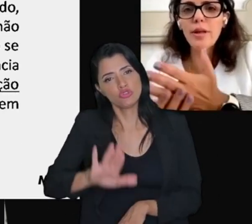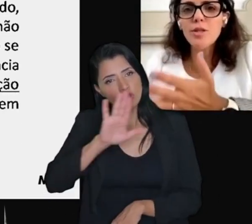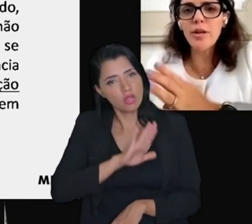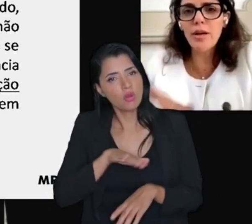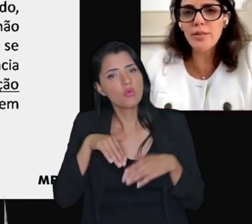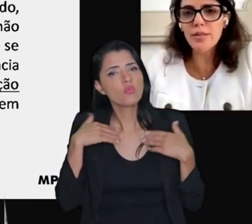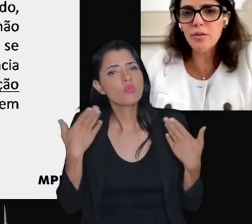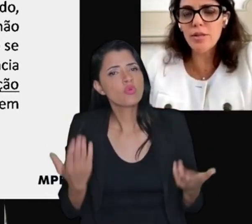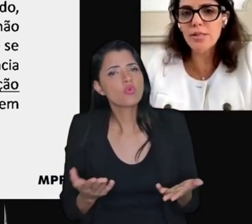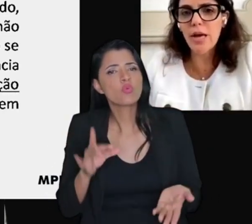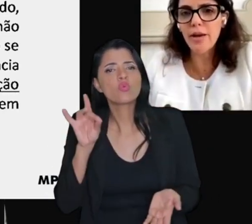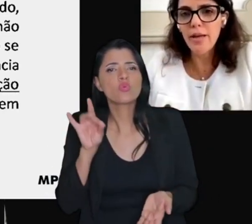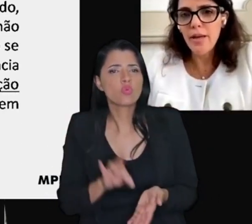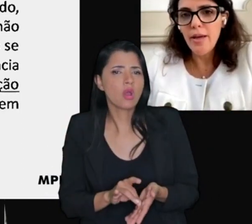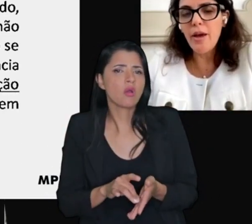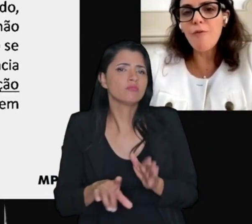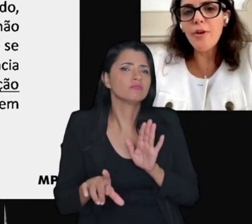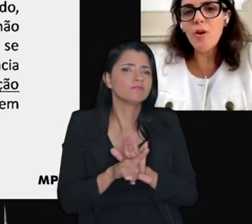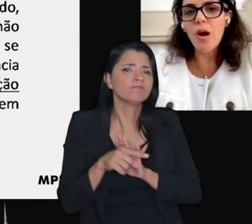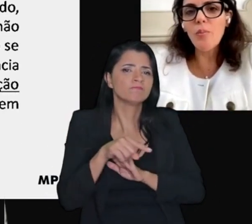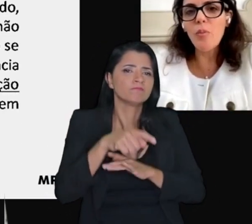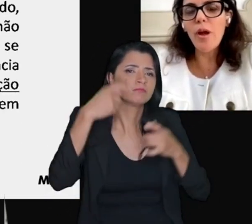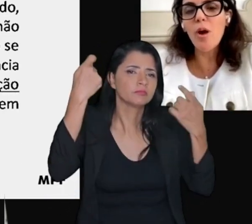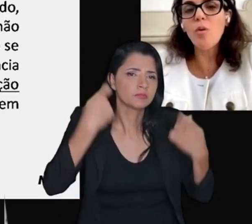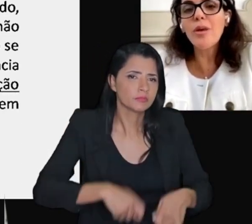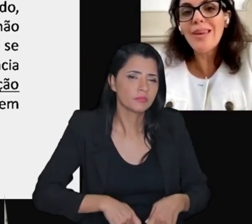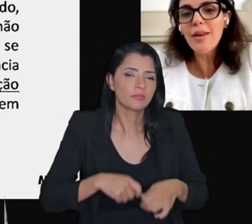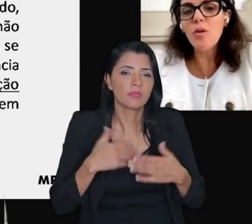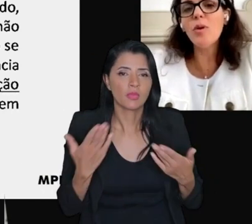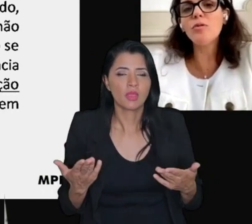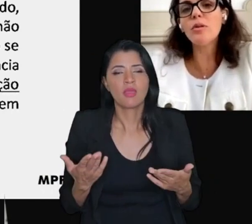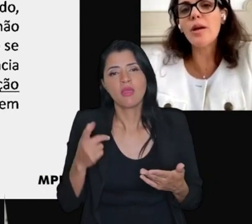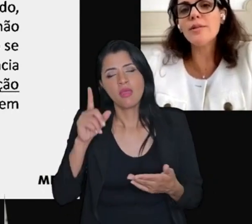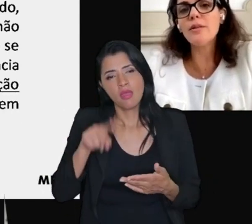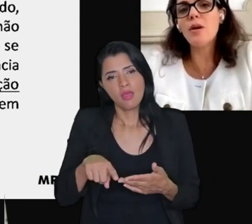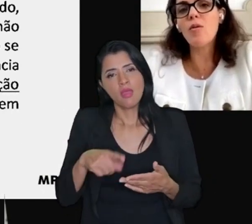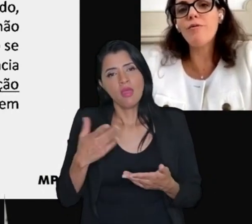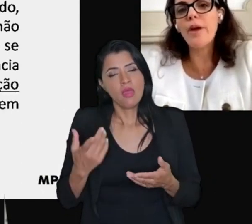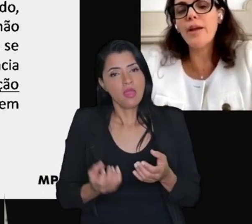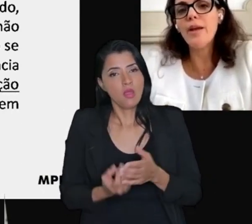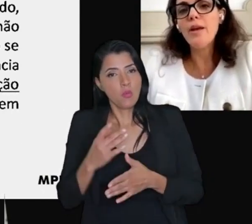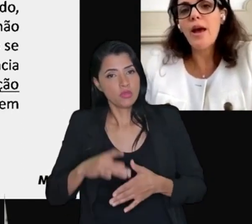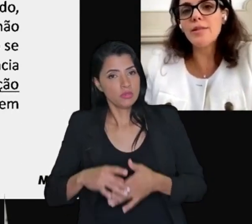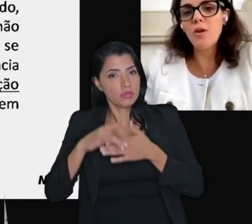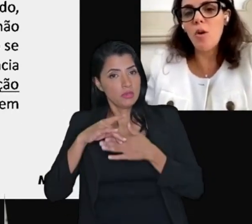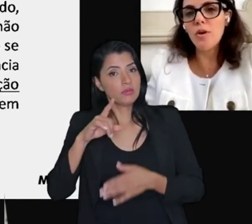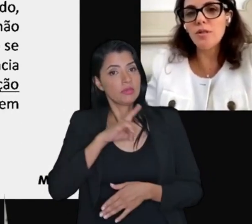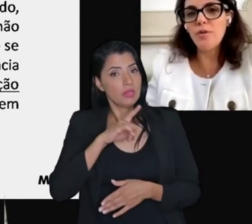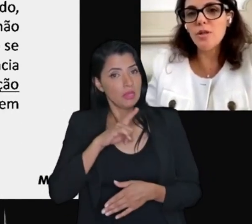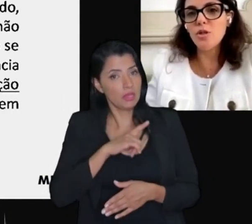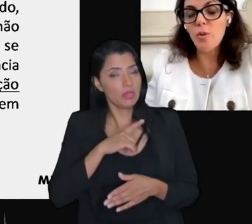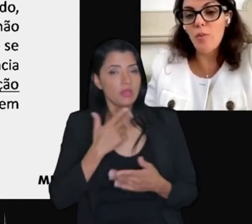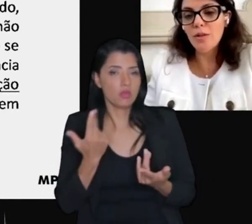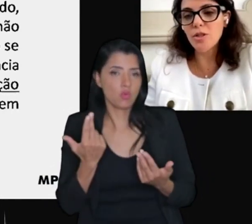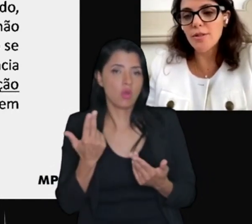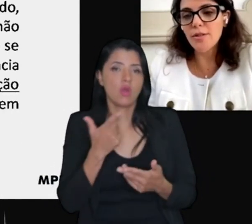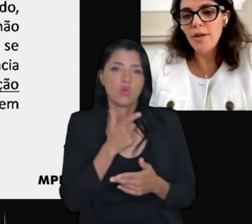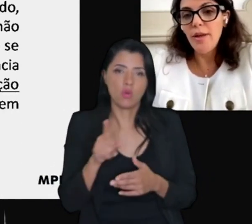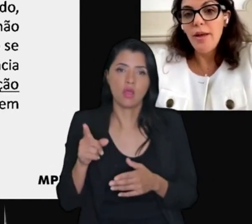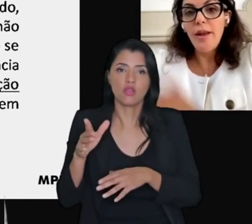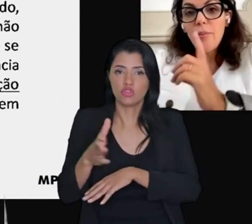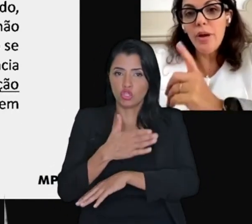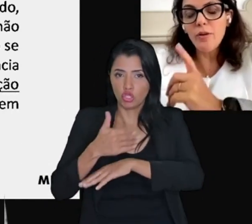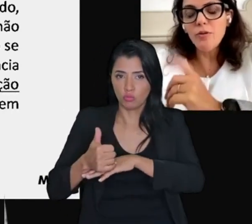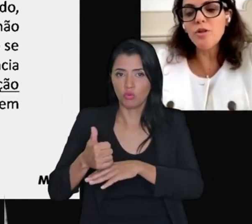com a autenticidade e legalização necessária, que ao fim e ao cabo é o que uma autoridade central confere, assim como as vias